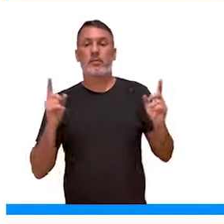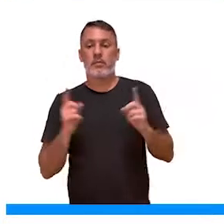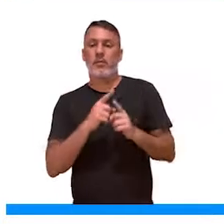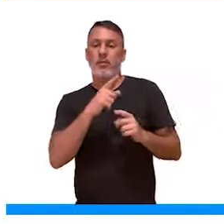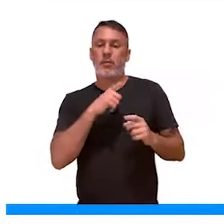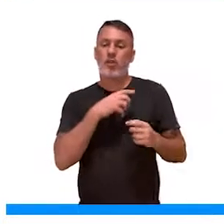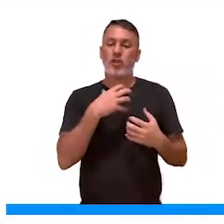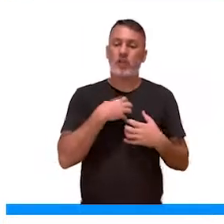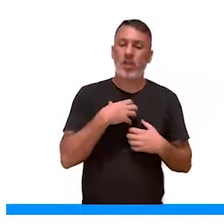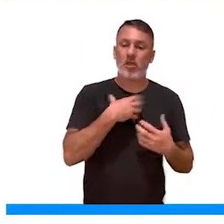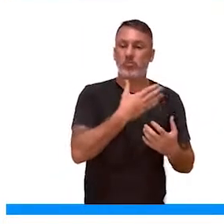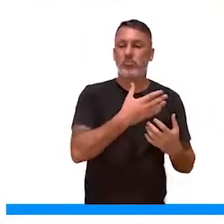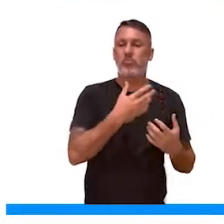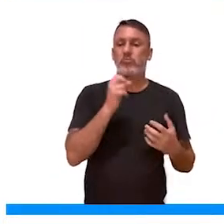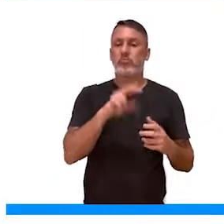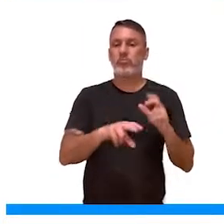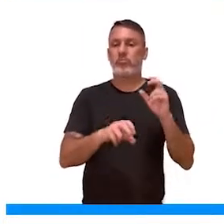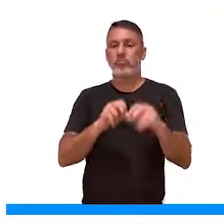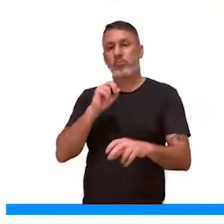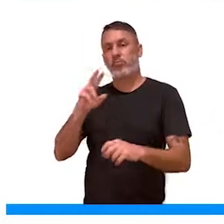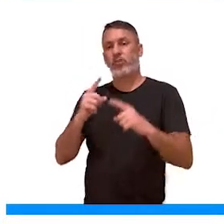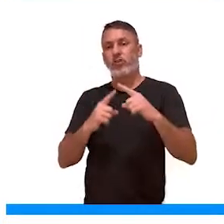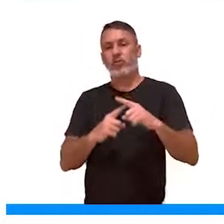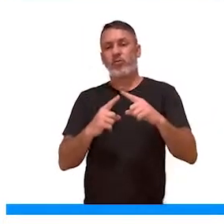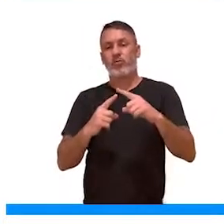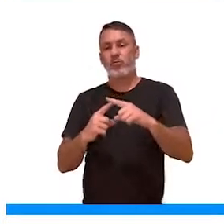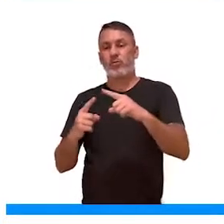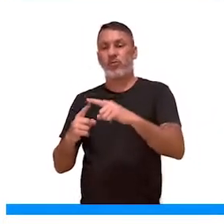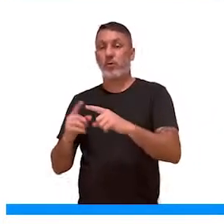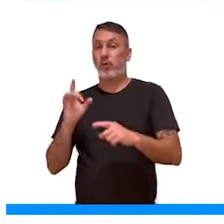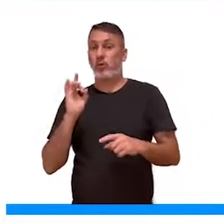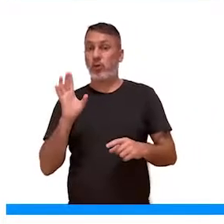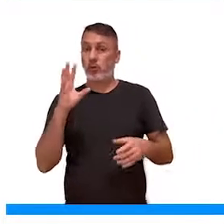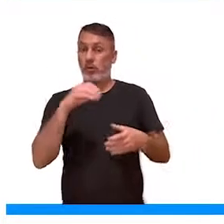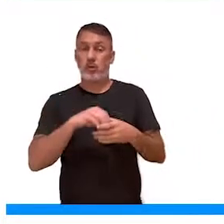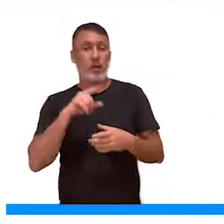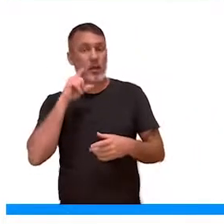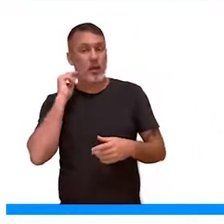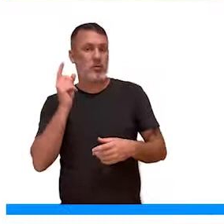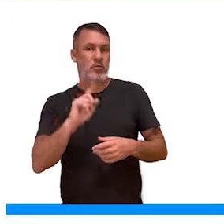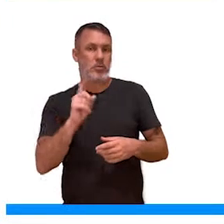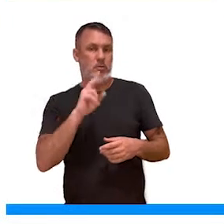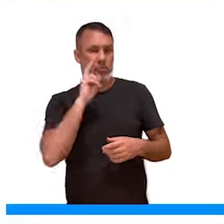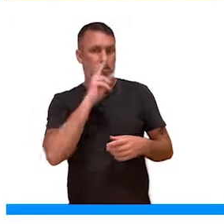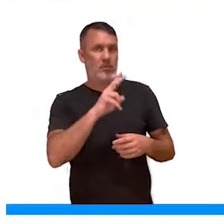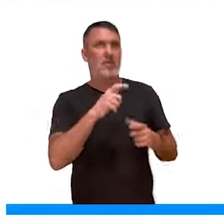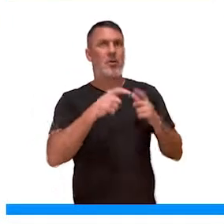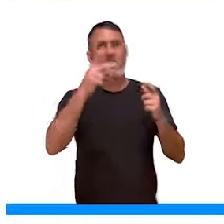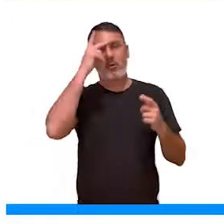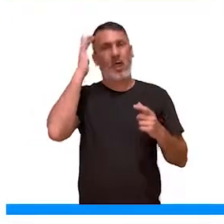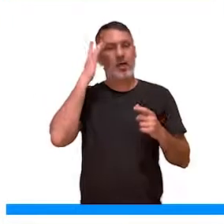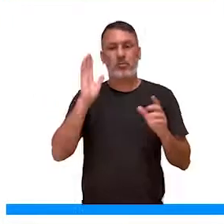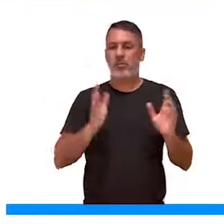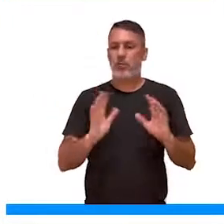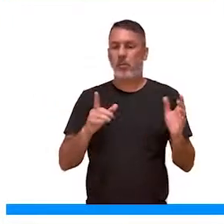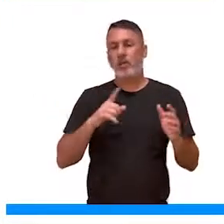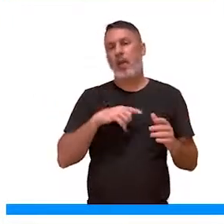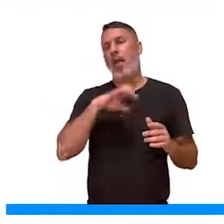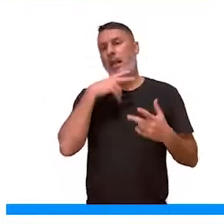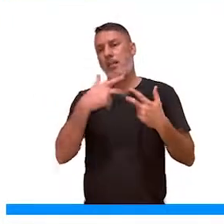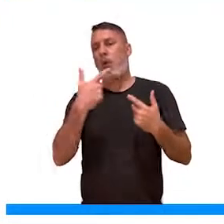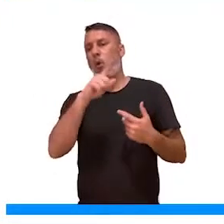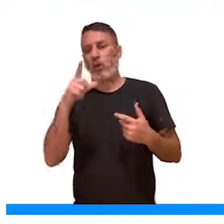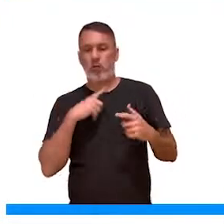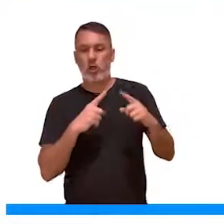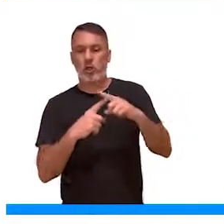Então, aí tem algumas das formas que podem ser transmitidas, ok? Não é somente pelo gato, tá? Como a maioria das pessoas acham. Tem